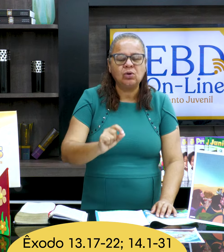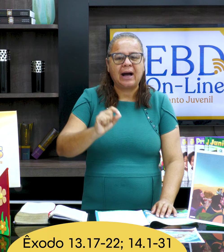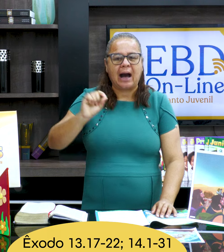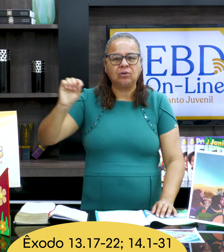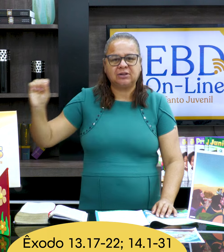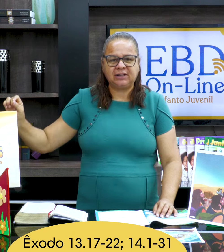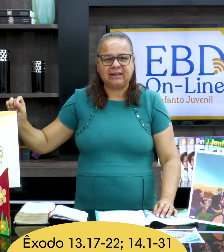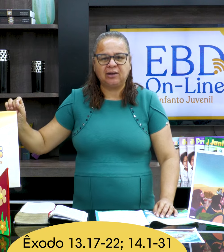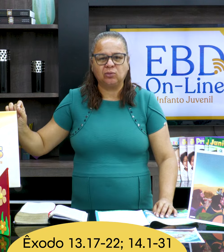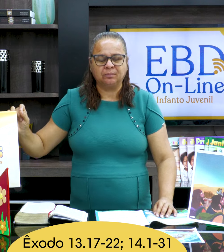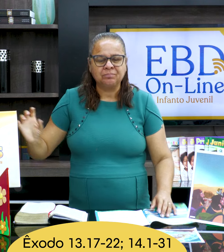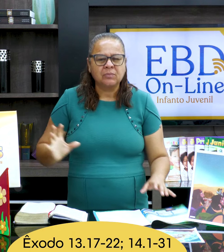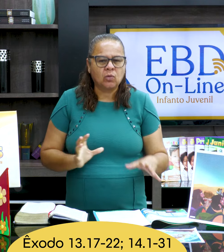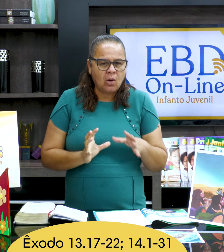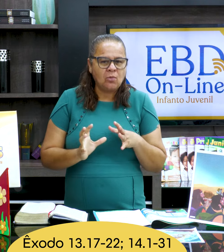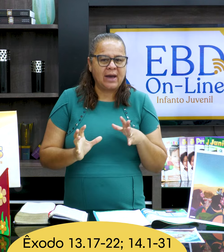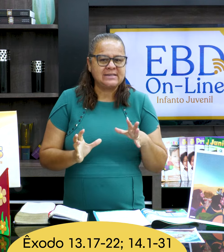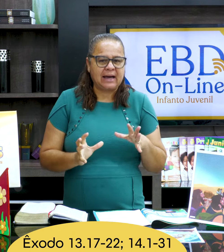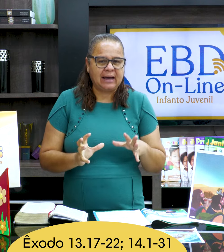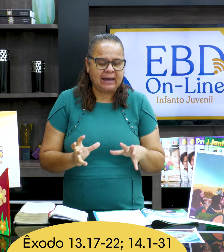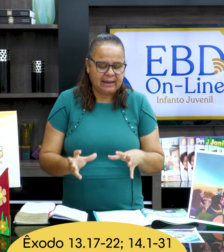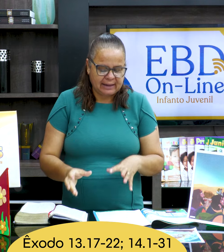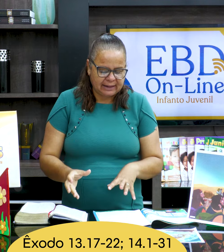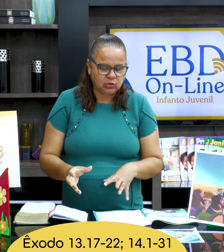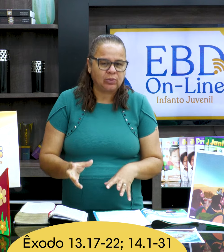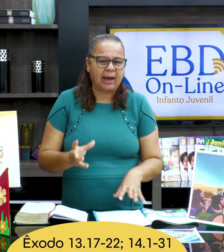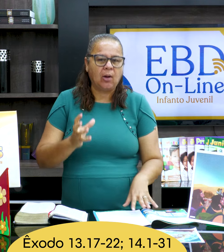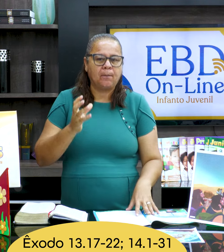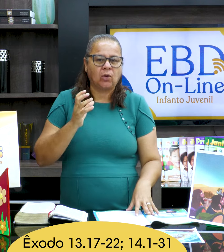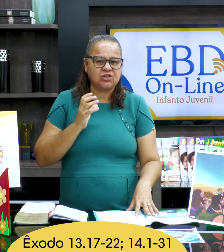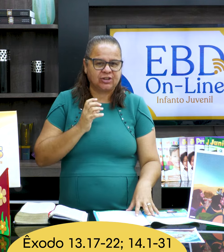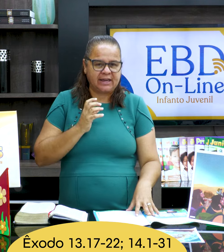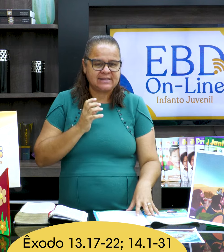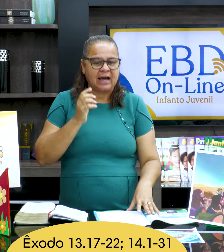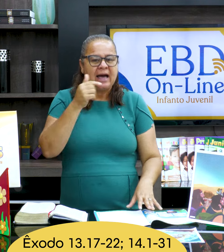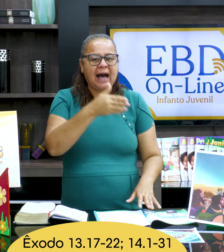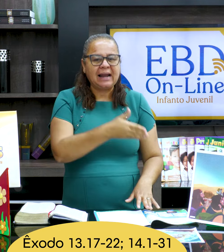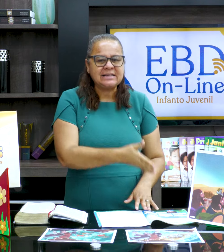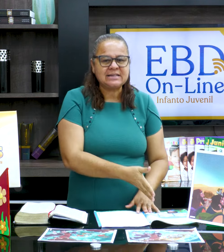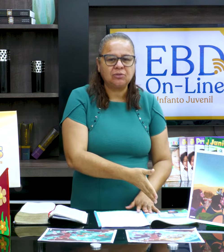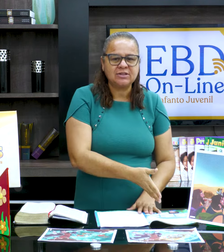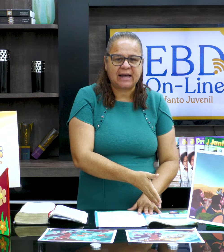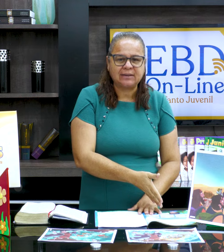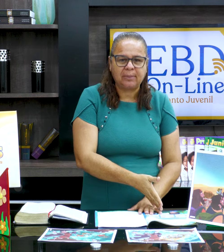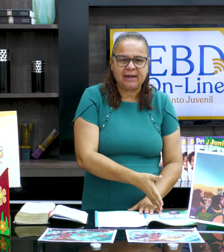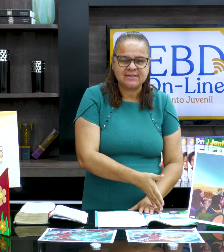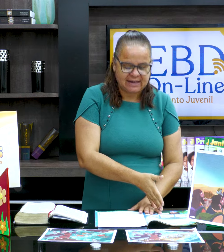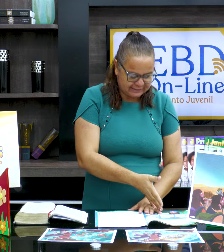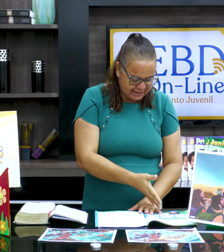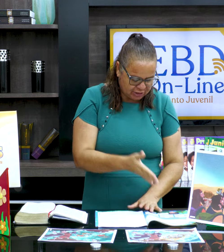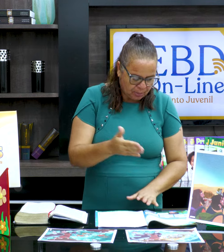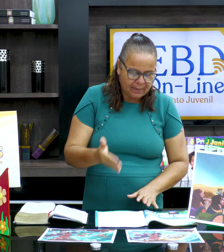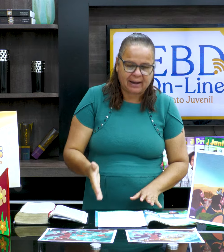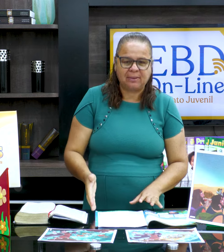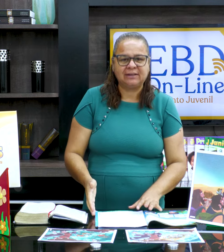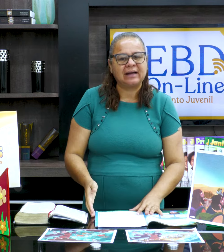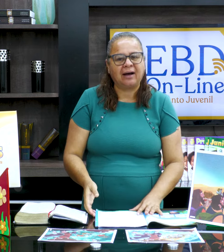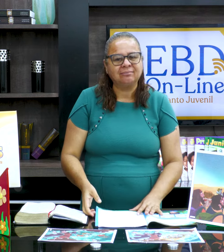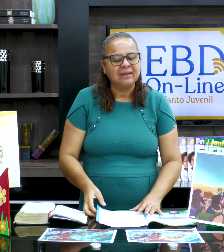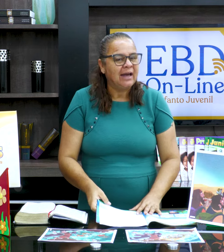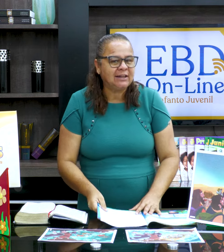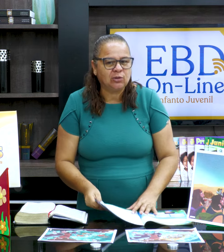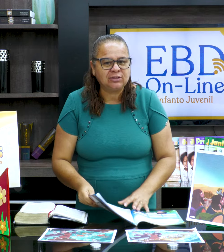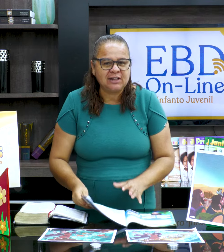do 1 ao 31 como essa eh leitura é um pouco extensa a lição nos dá também A Estratégia do param